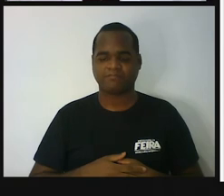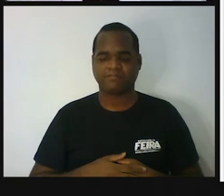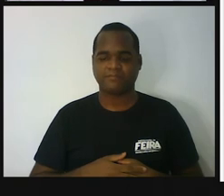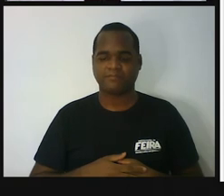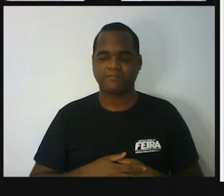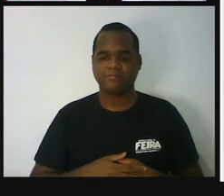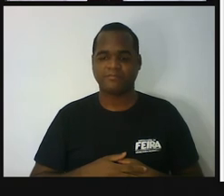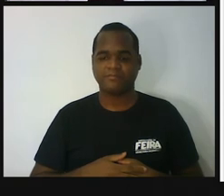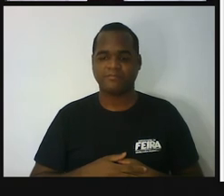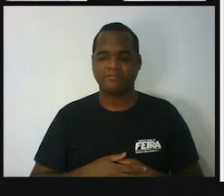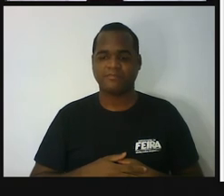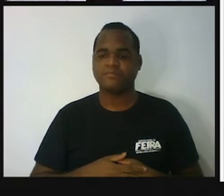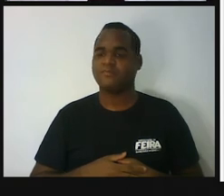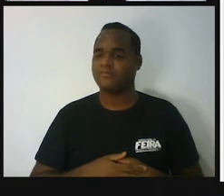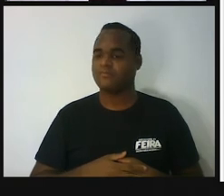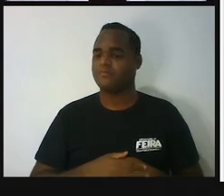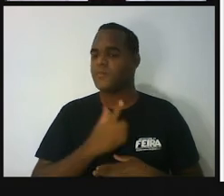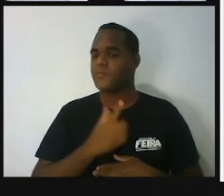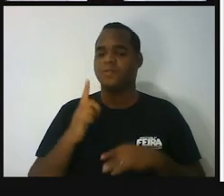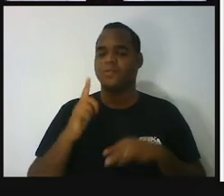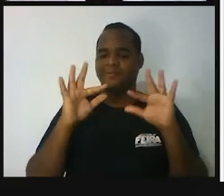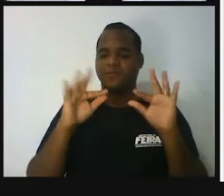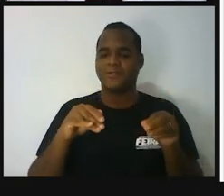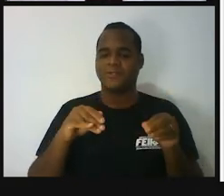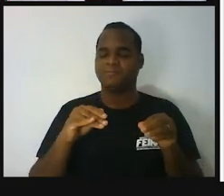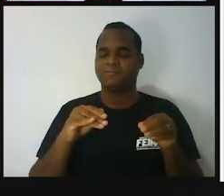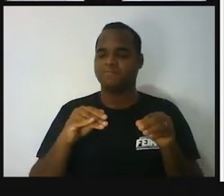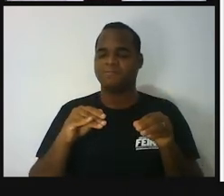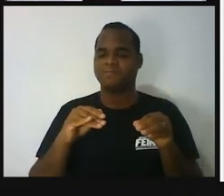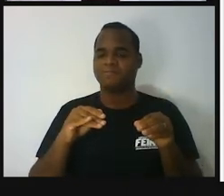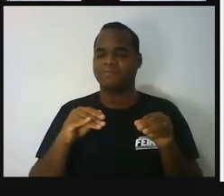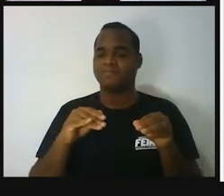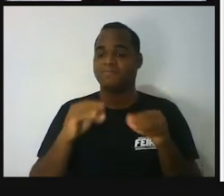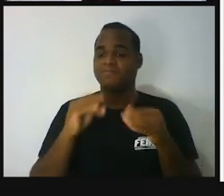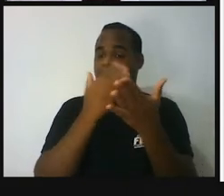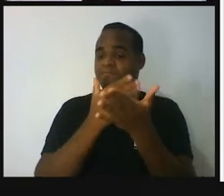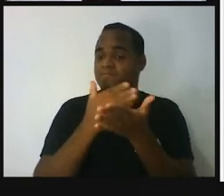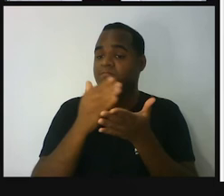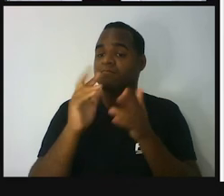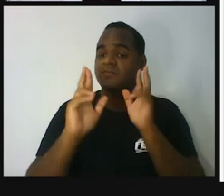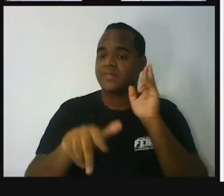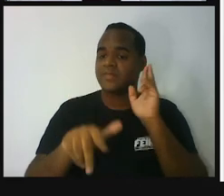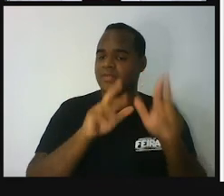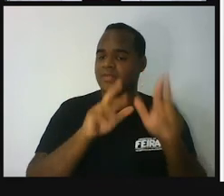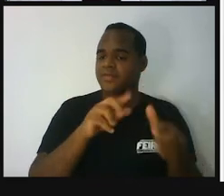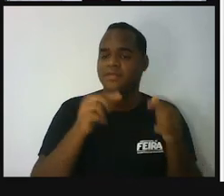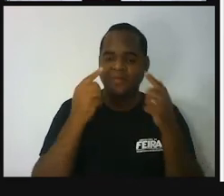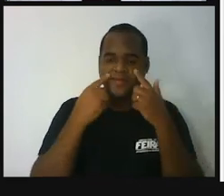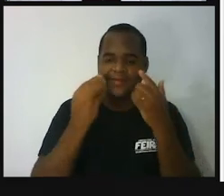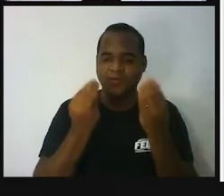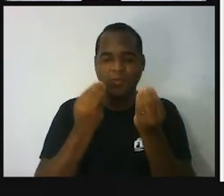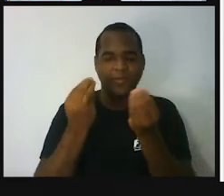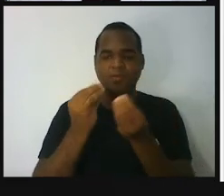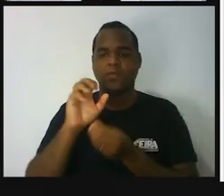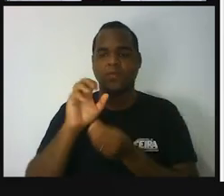Bom, e aquele último ali? Vamos lá. Eu vou começar diferente. Eu vou começar pelos ângulos agora.